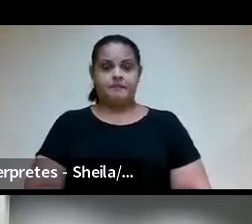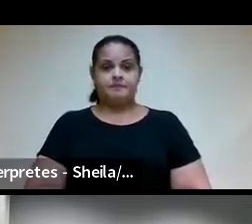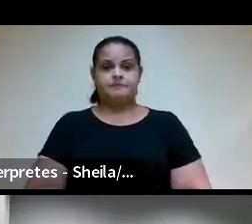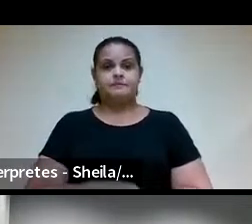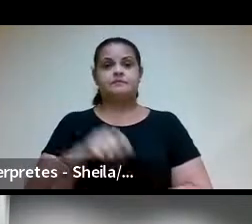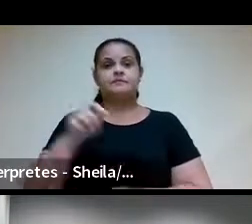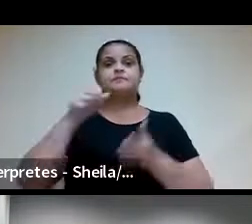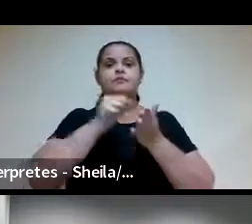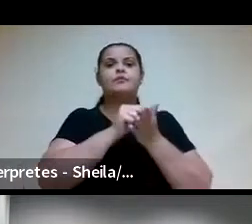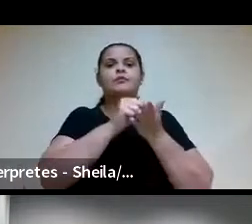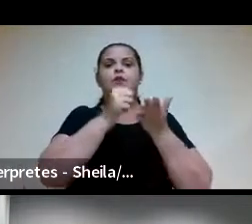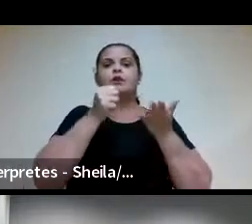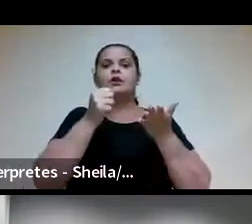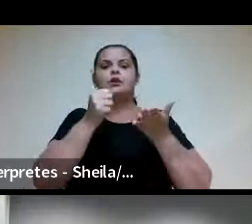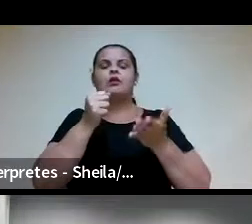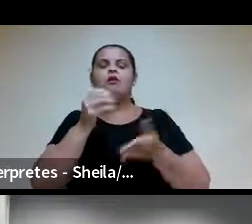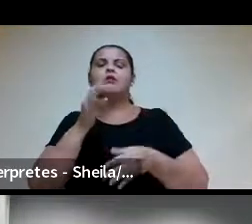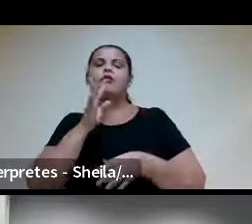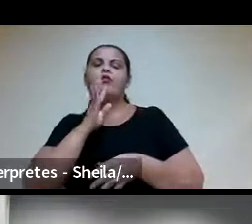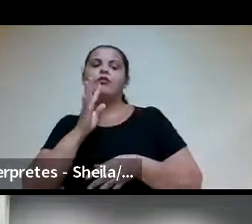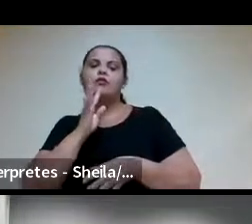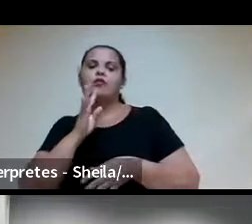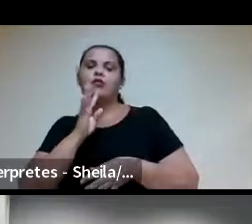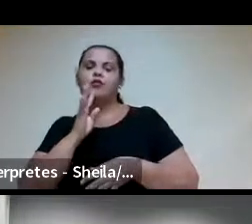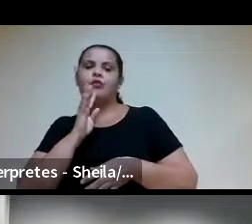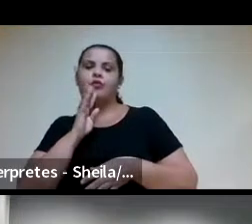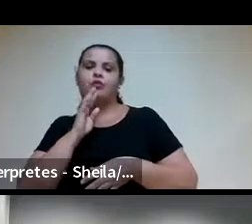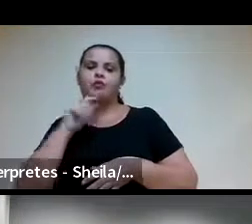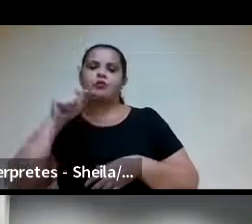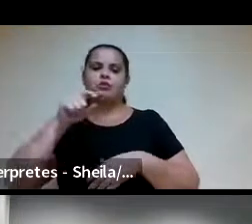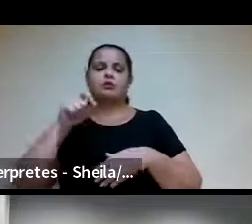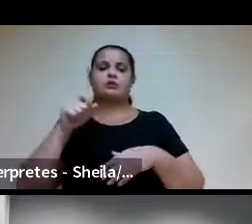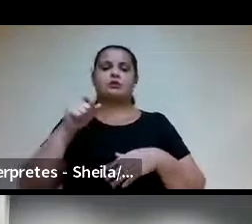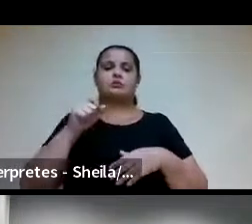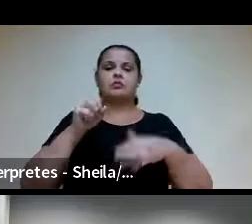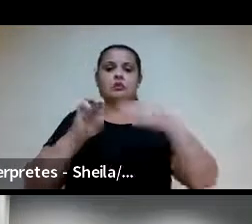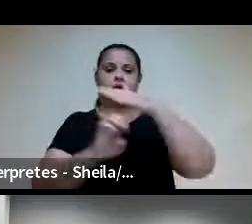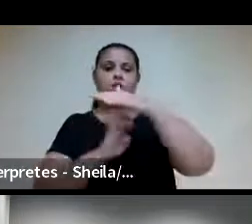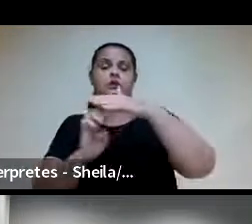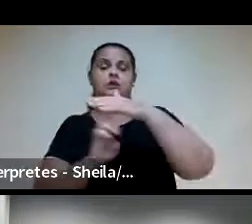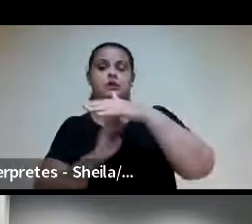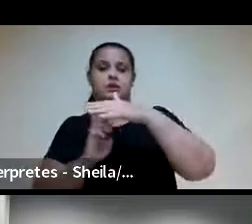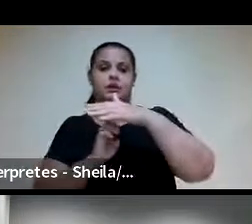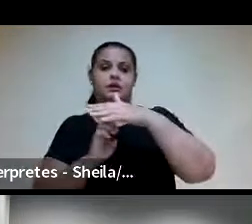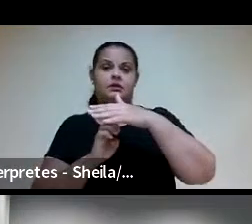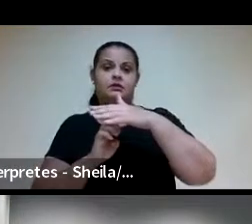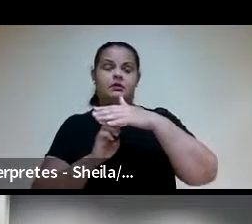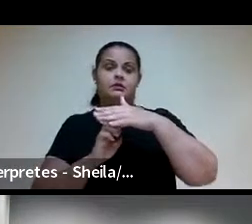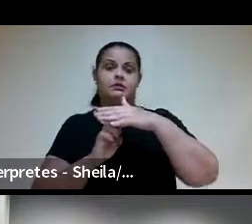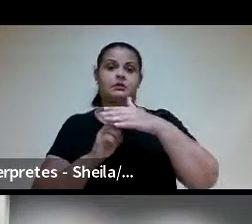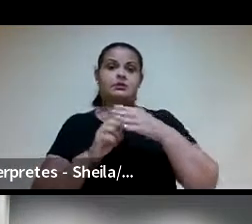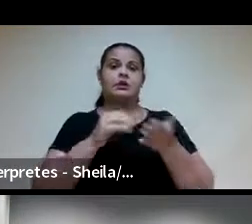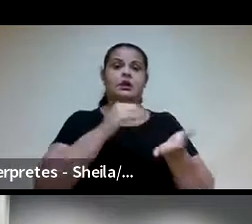pode ter levado ao conhecimento da diretoria, do dono da empresa, e recebeu essa mensagem. Mas a empresa